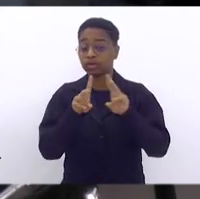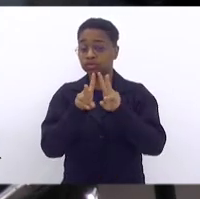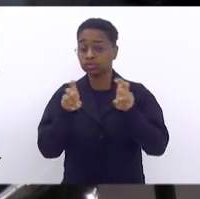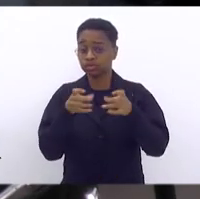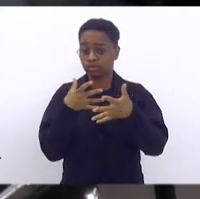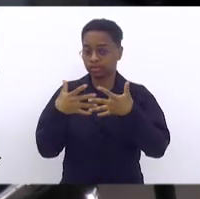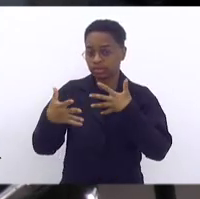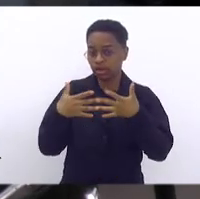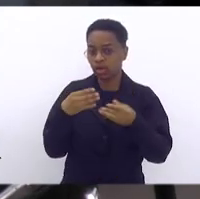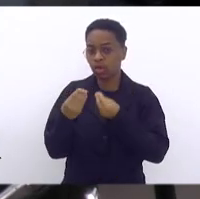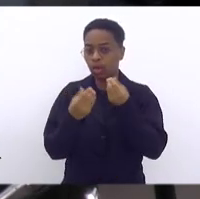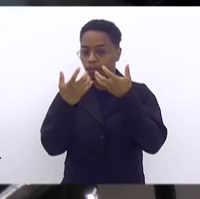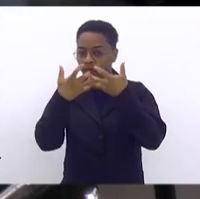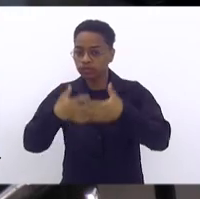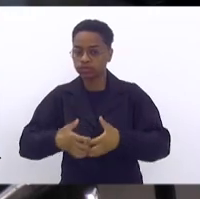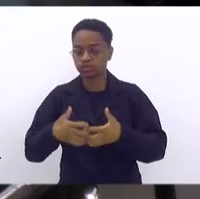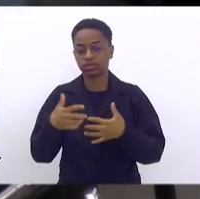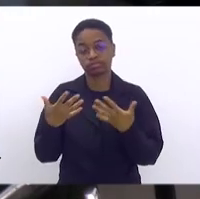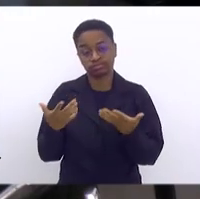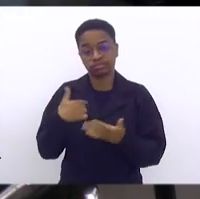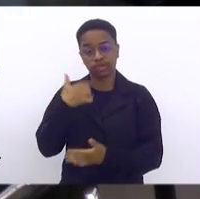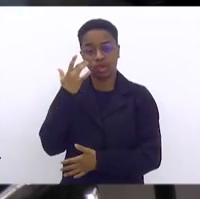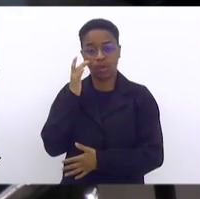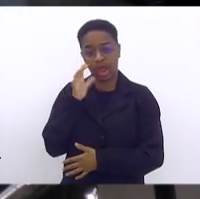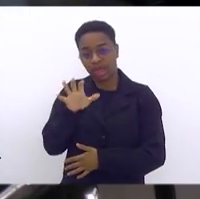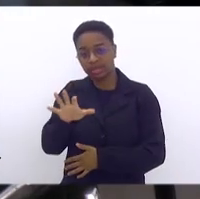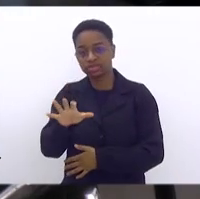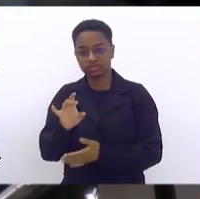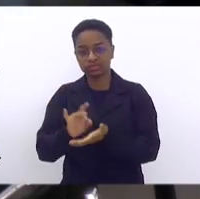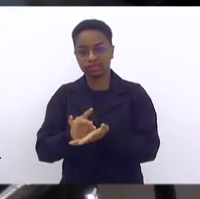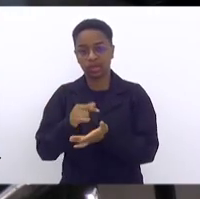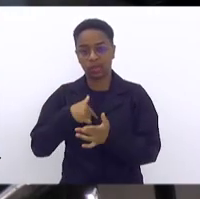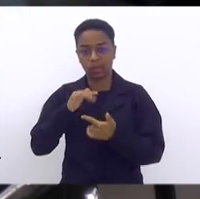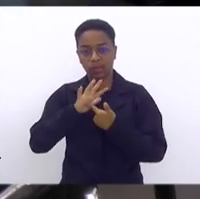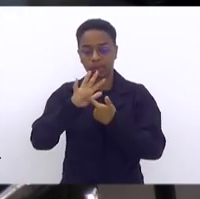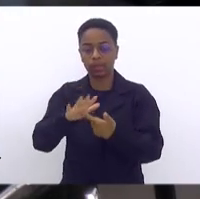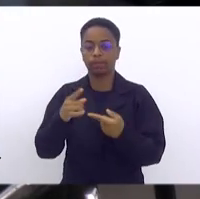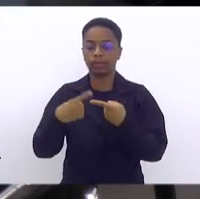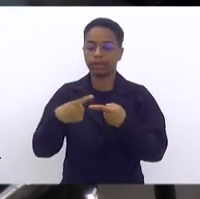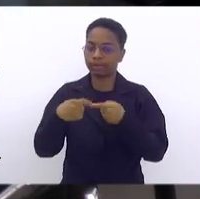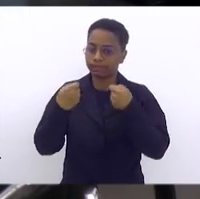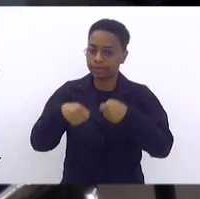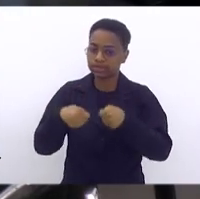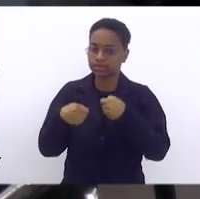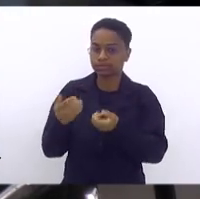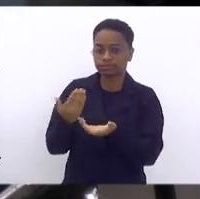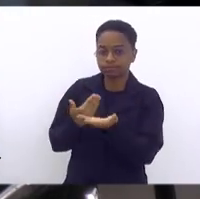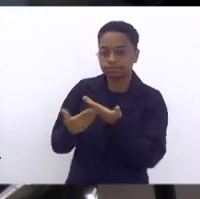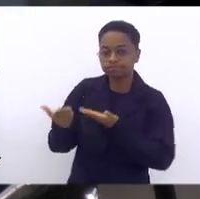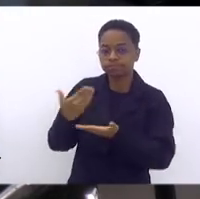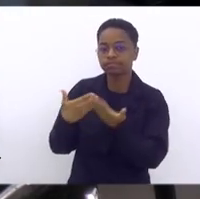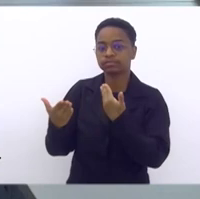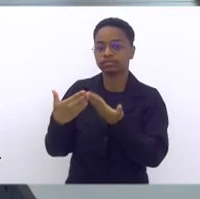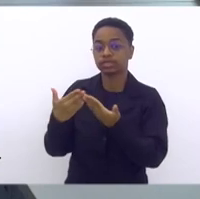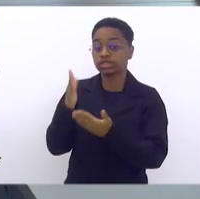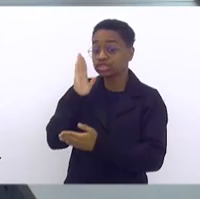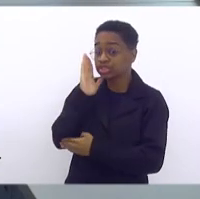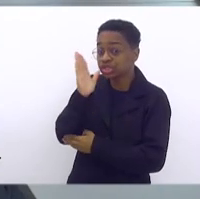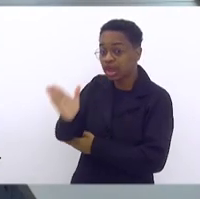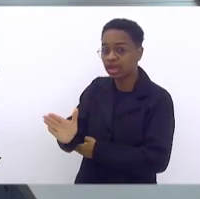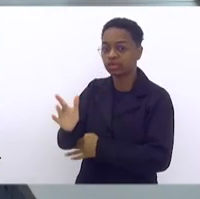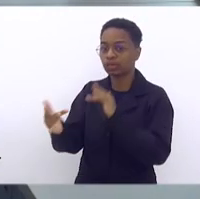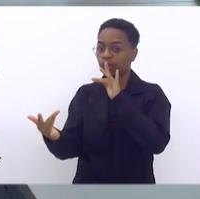dessas dinâmicas, eu acho que era um pouco isso que eu estava pontuando. Eu acho que é preciso haver um diálogo mais direto com